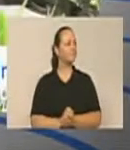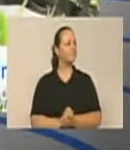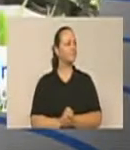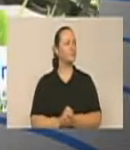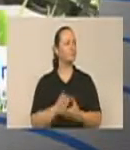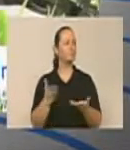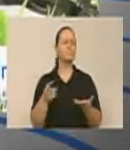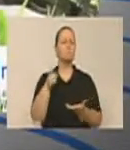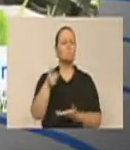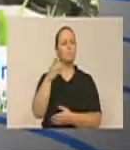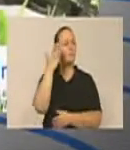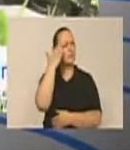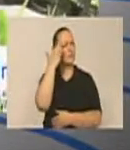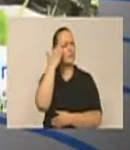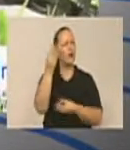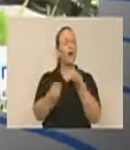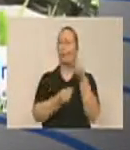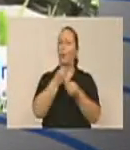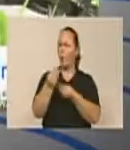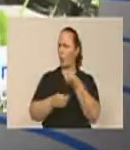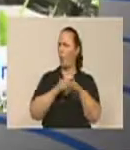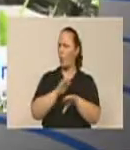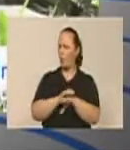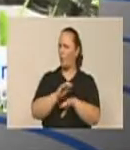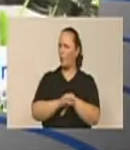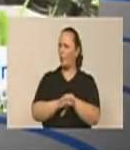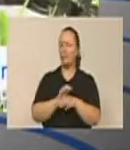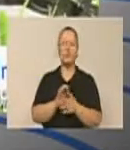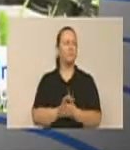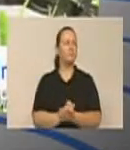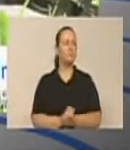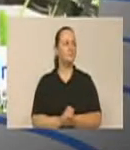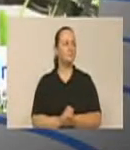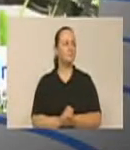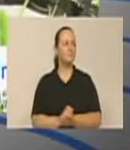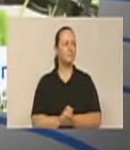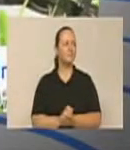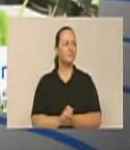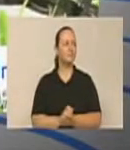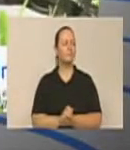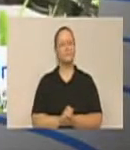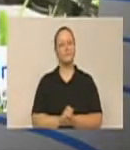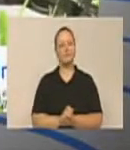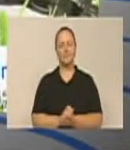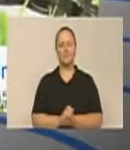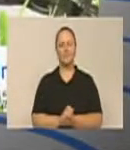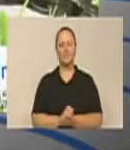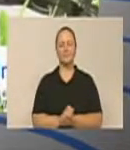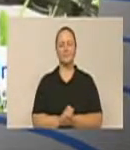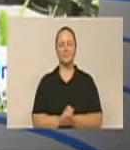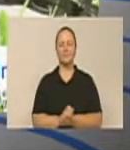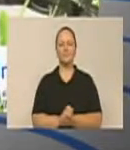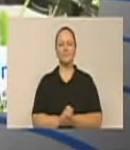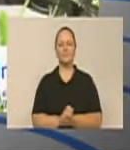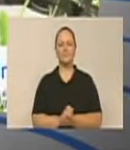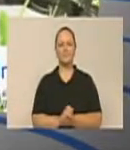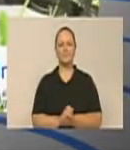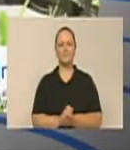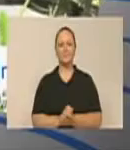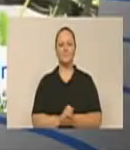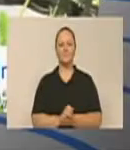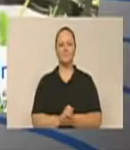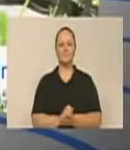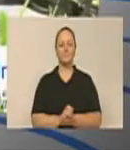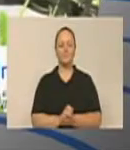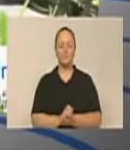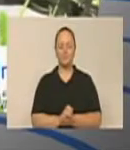Você sabe como agir se alguma pessoa sofre uma convulsão do seu lado? Na tentativa de ajudar, muitas pessoas cometem erros que